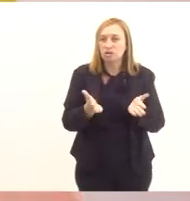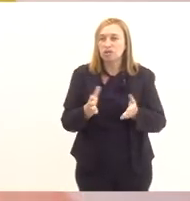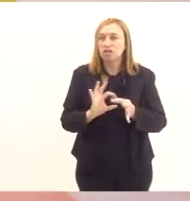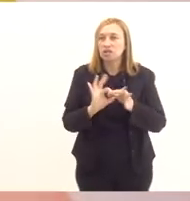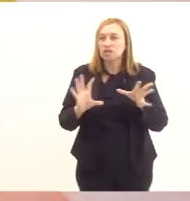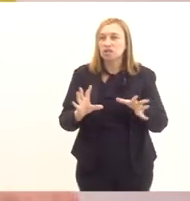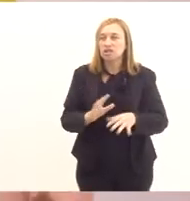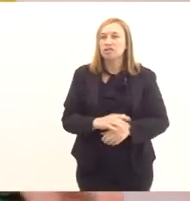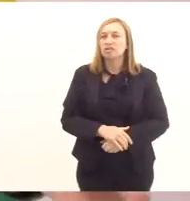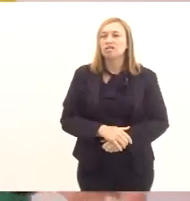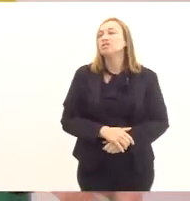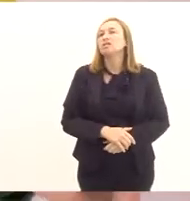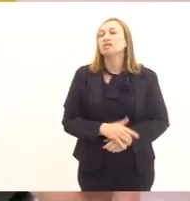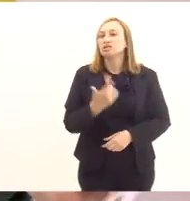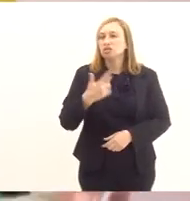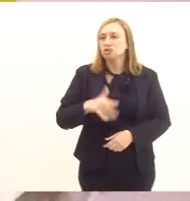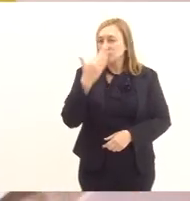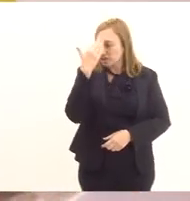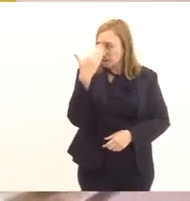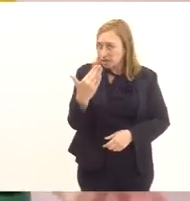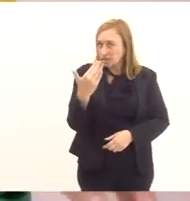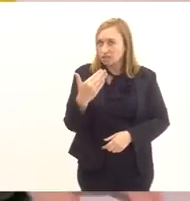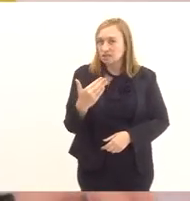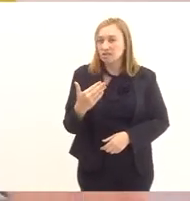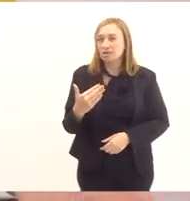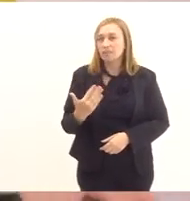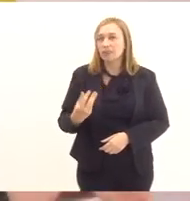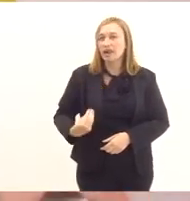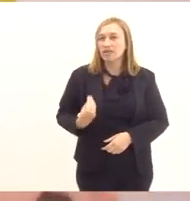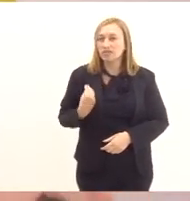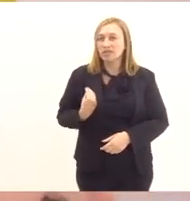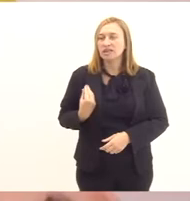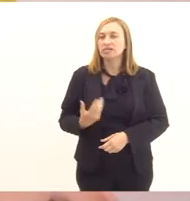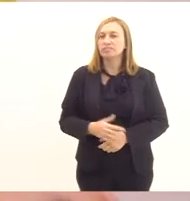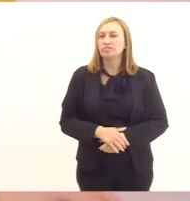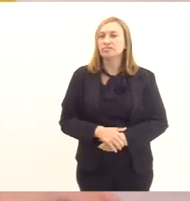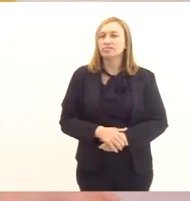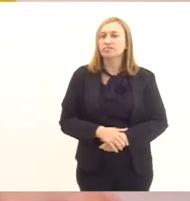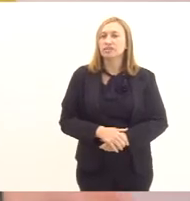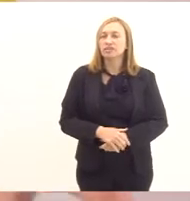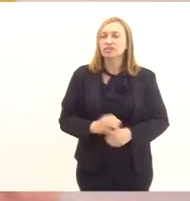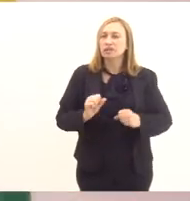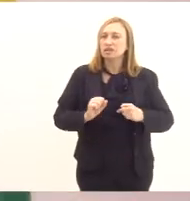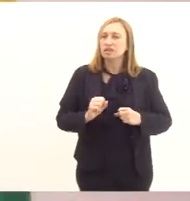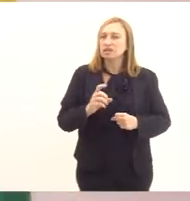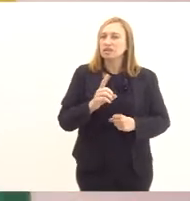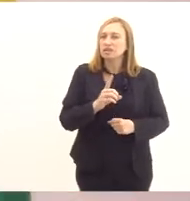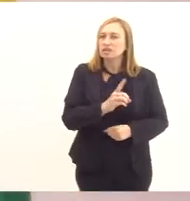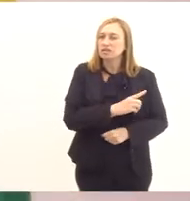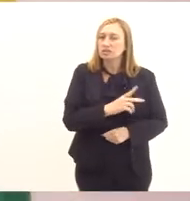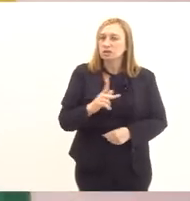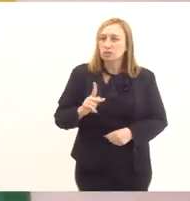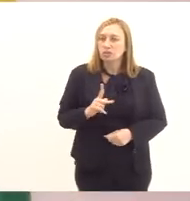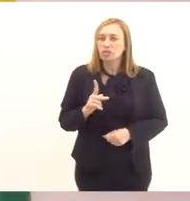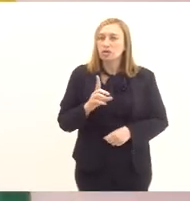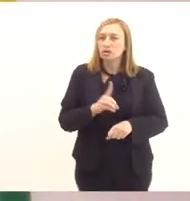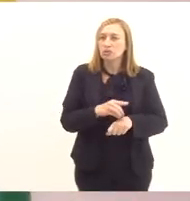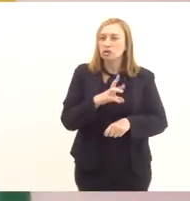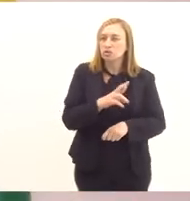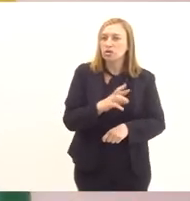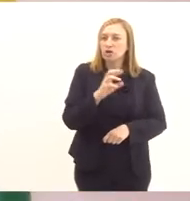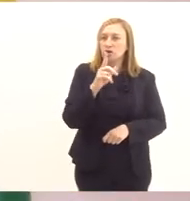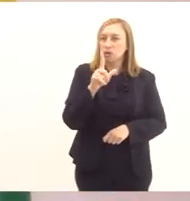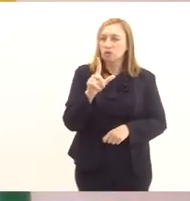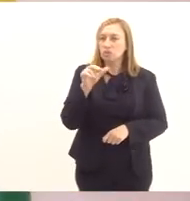passar a palavra aí mais uma vez agradecendo a presença das defensorias públicas Dra